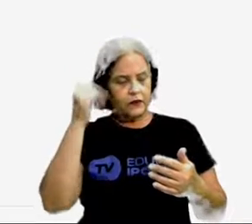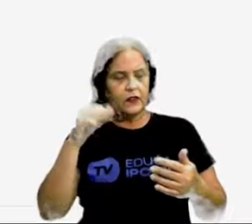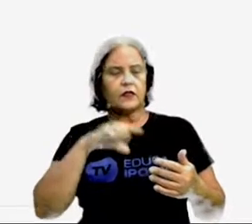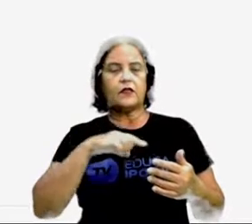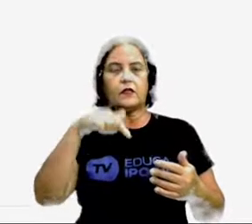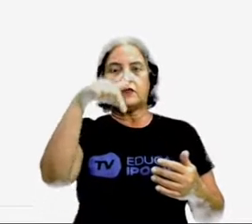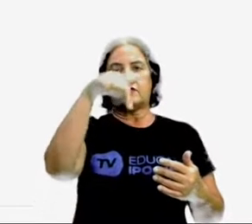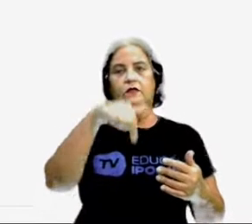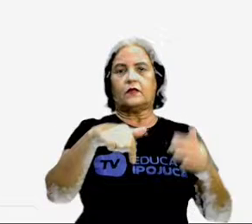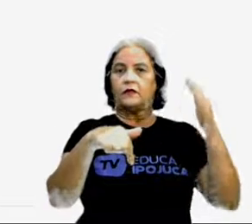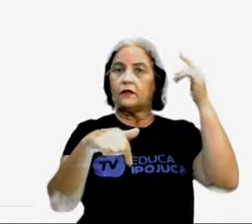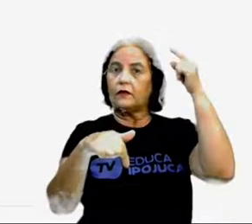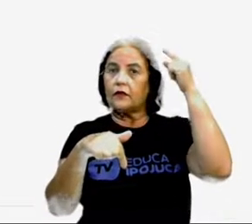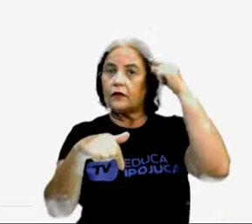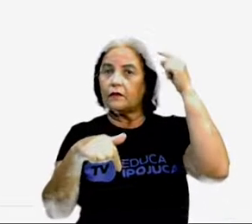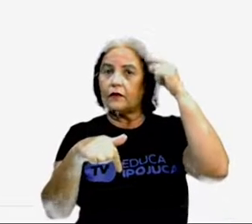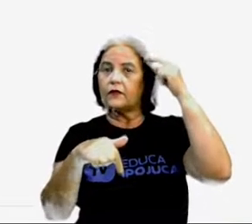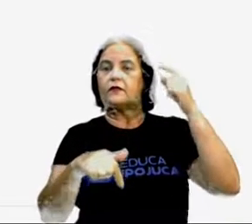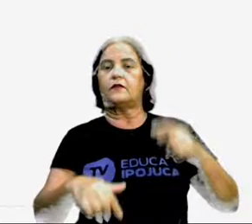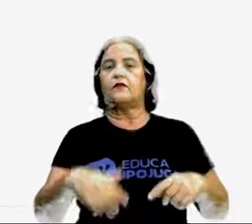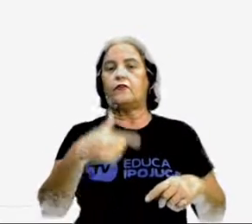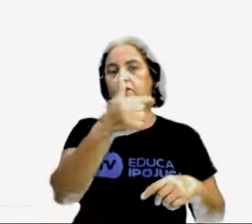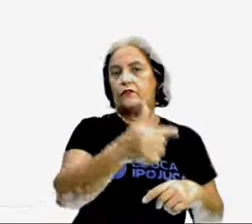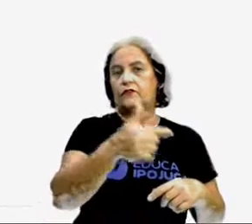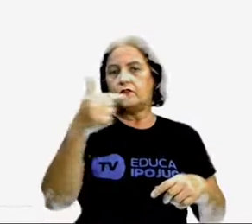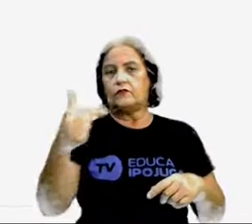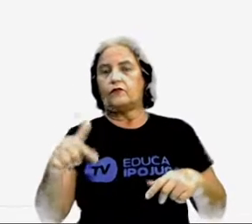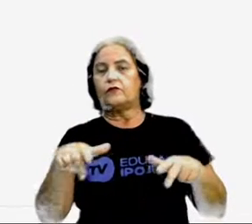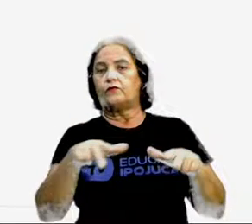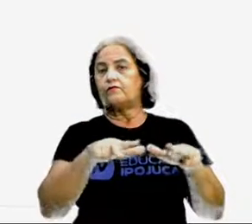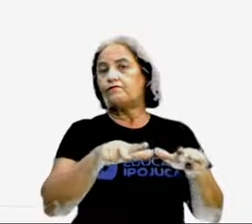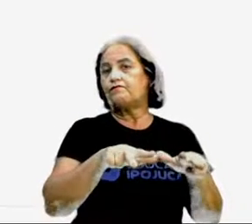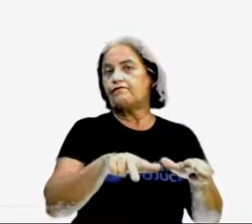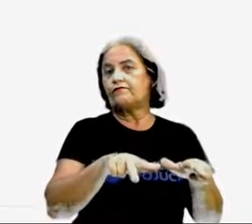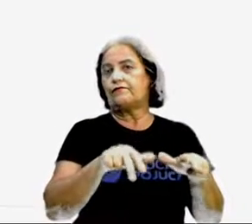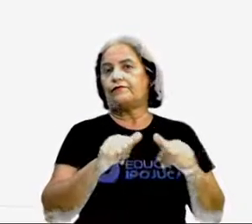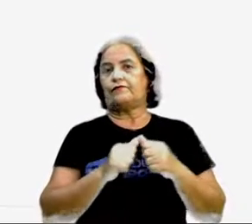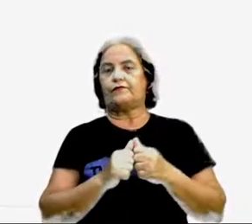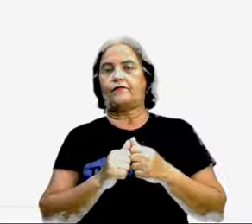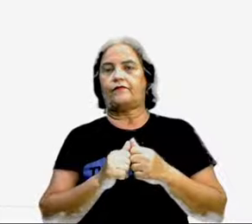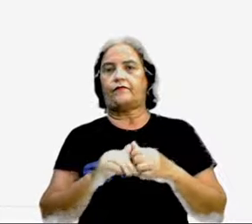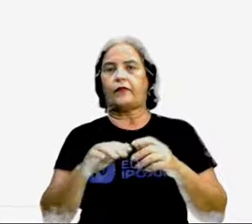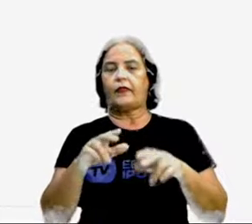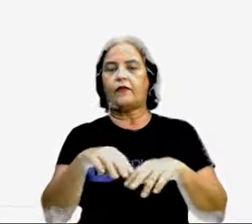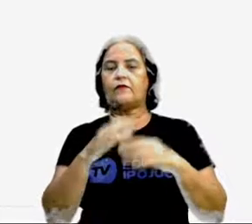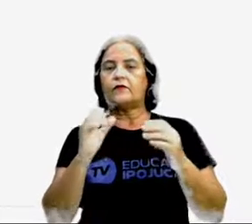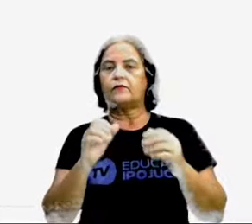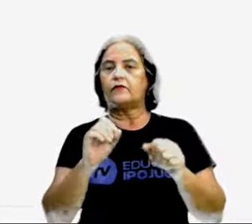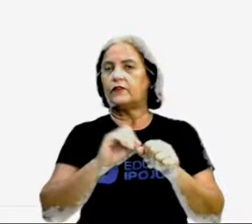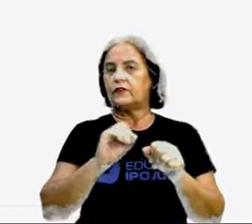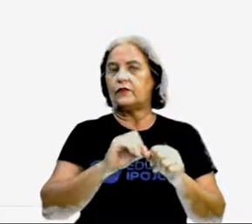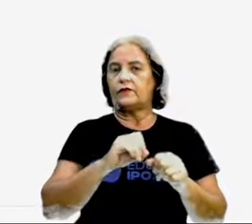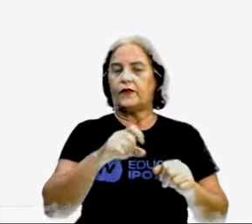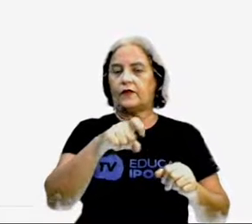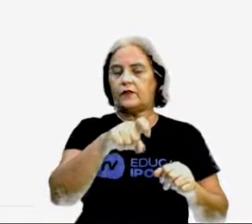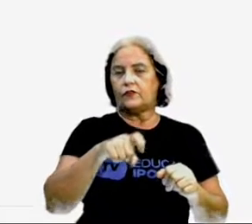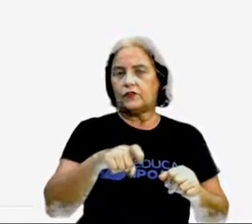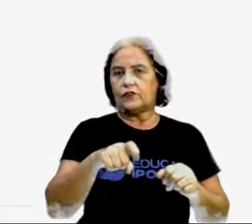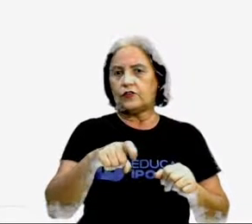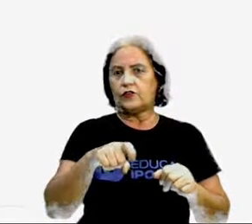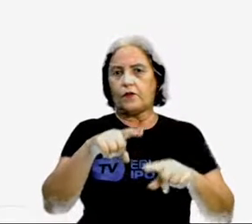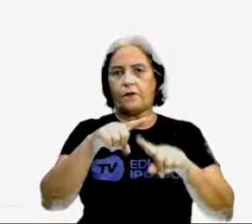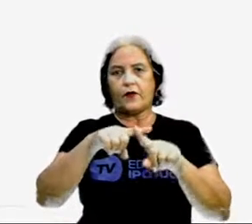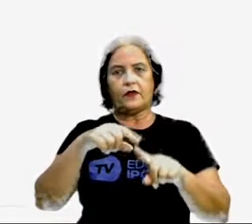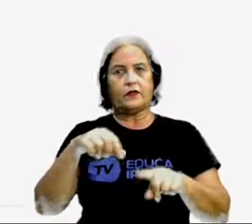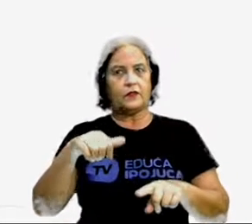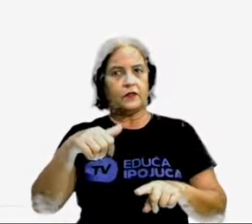de animais e 22 patas. Vamos armar. Temos x mais y, galinhas mais coelho,